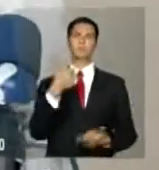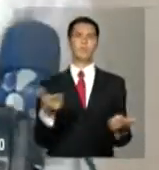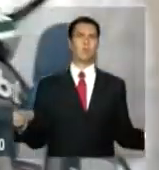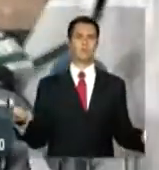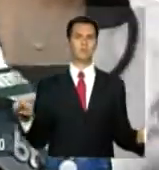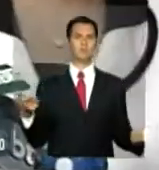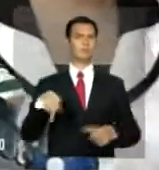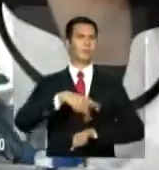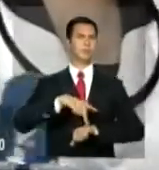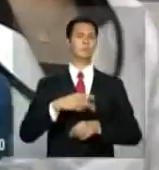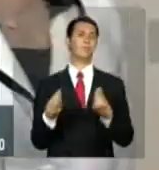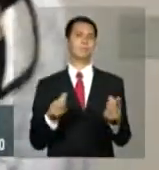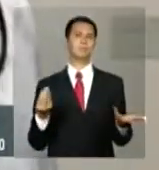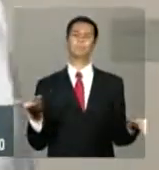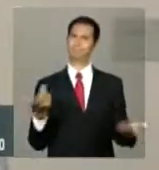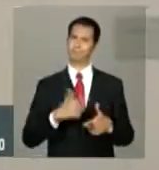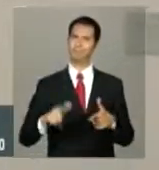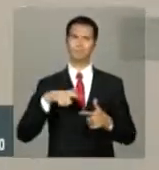Essa questão.